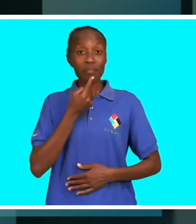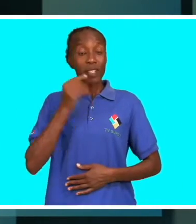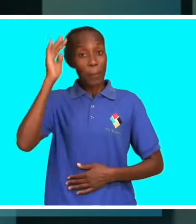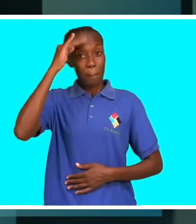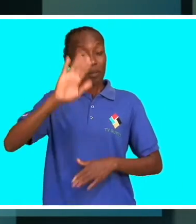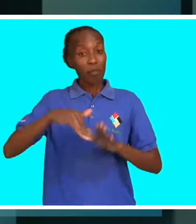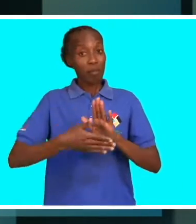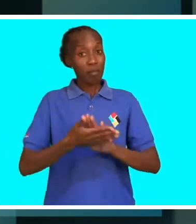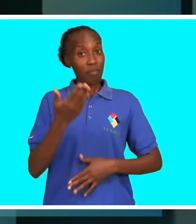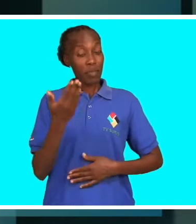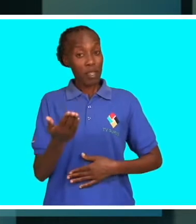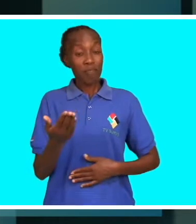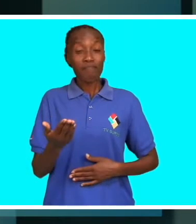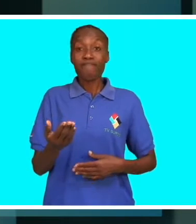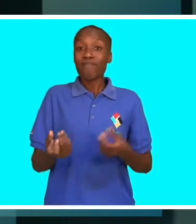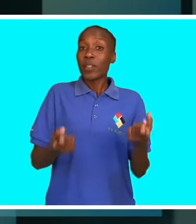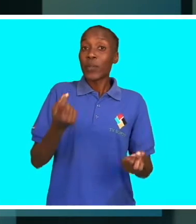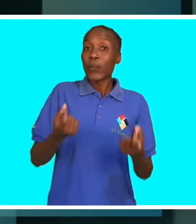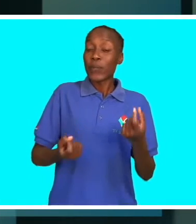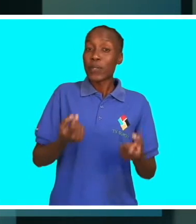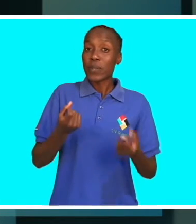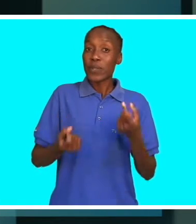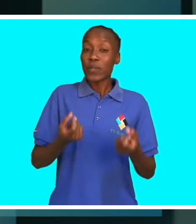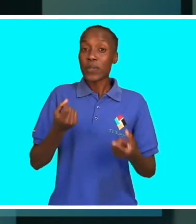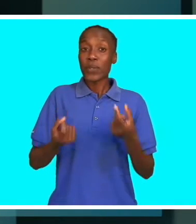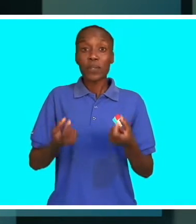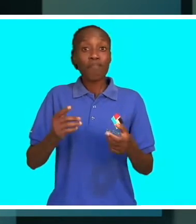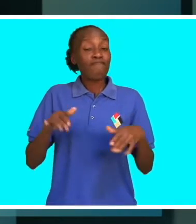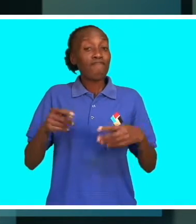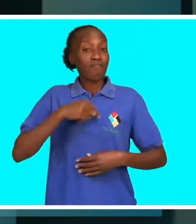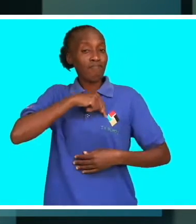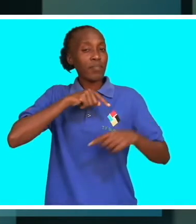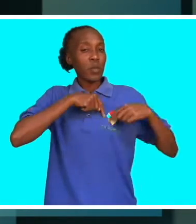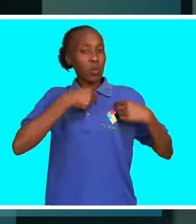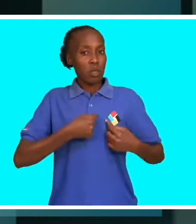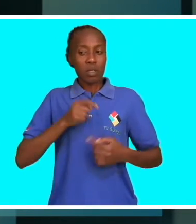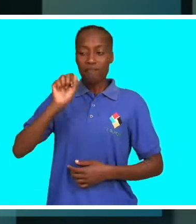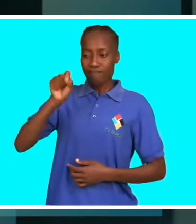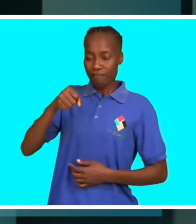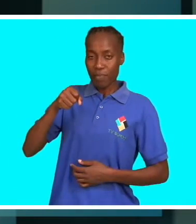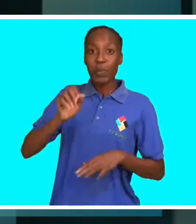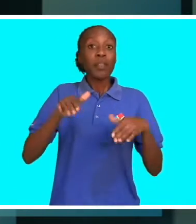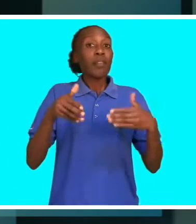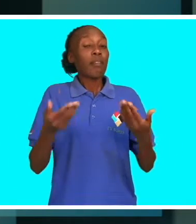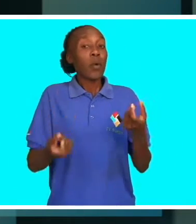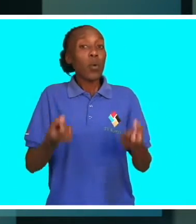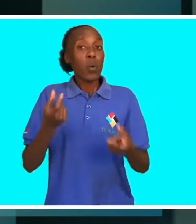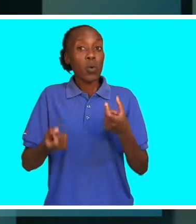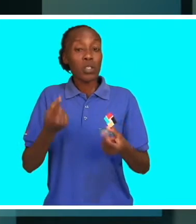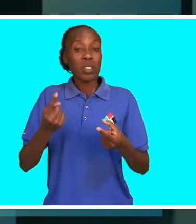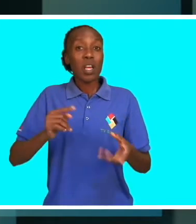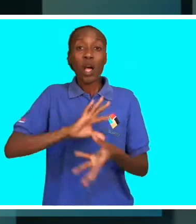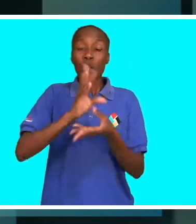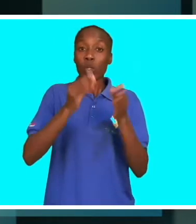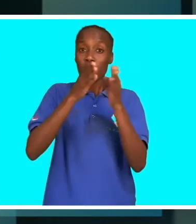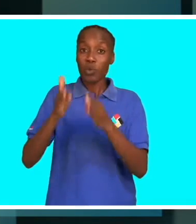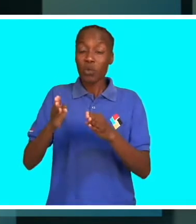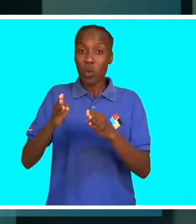Bem, eu acho que esta iniciativa é uma coisa que vem do coração. É uma coisa que,